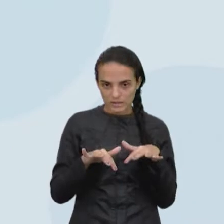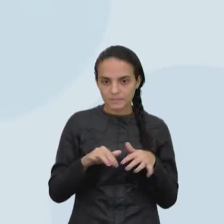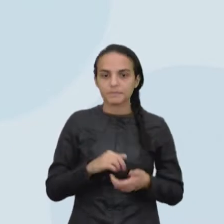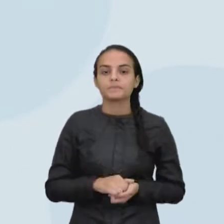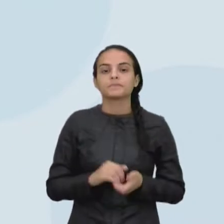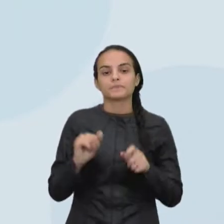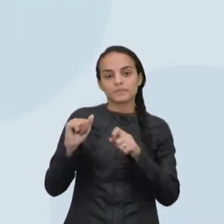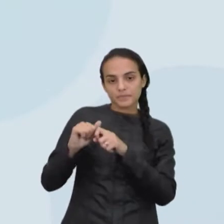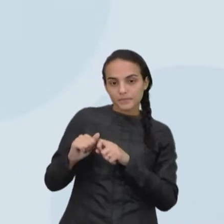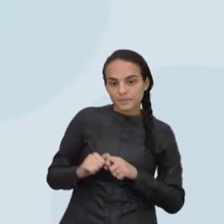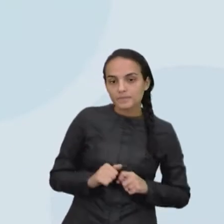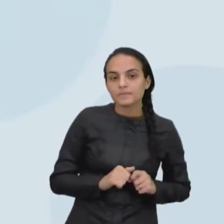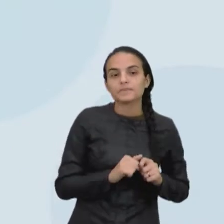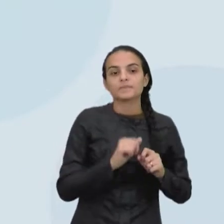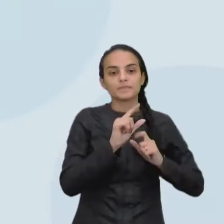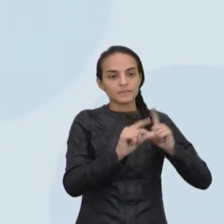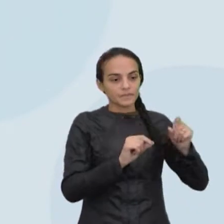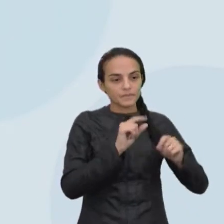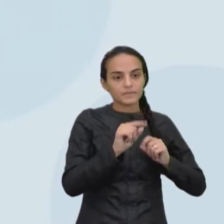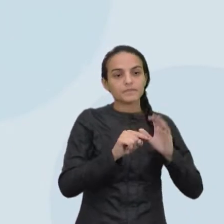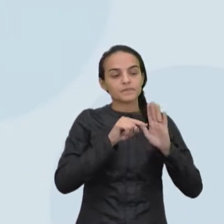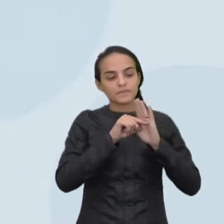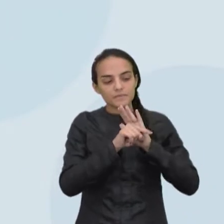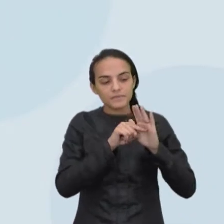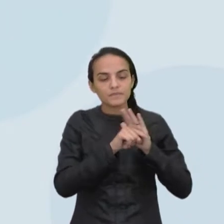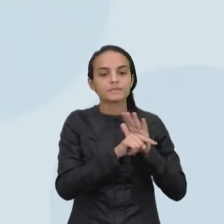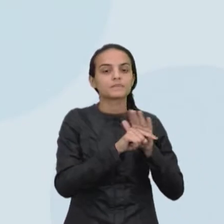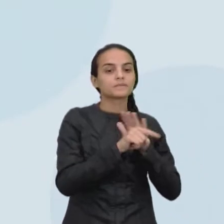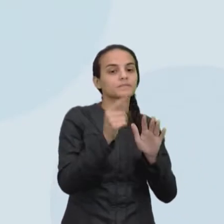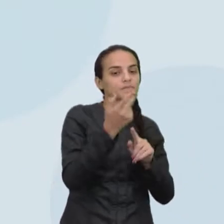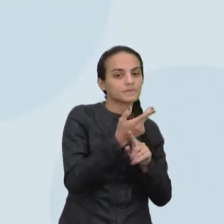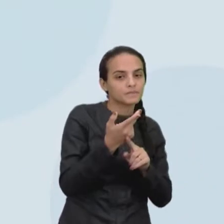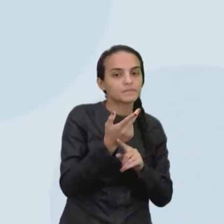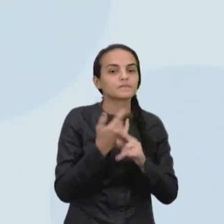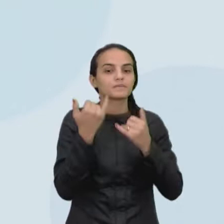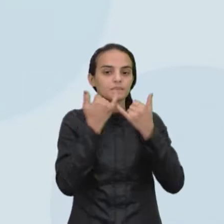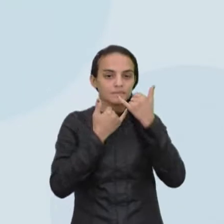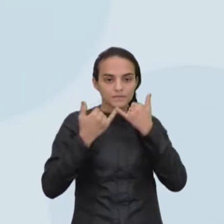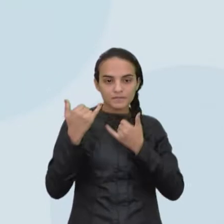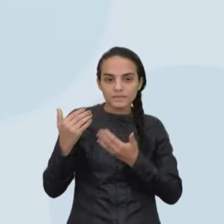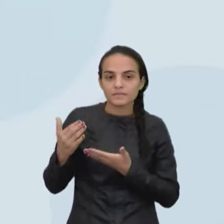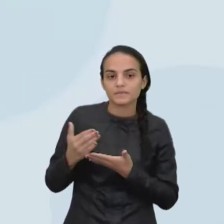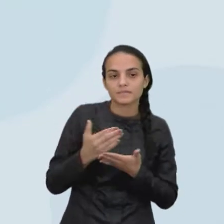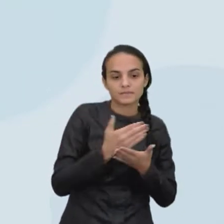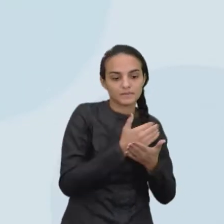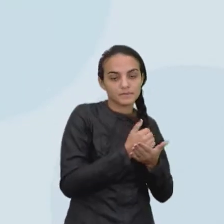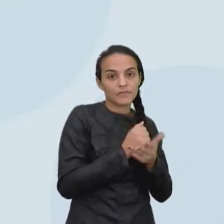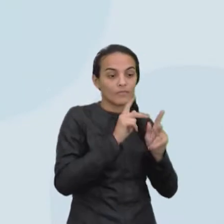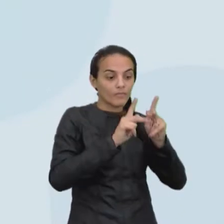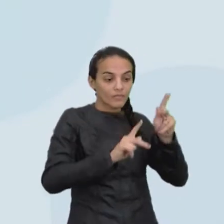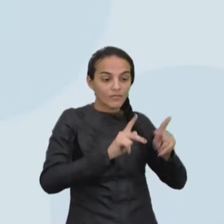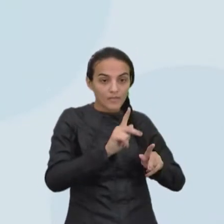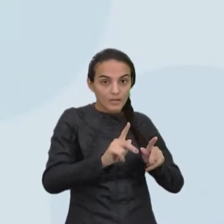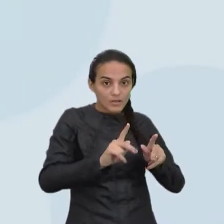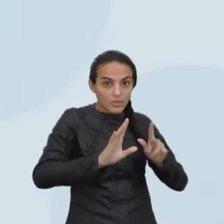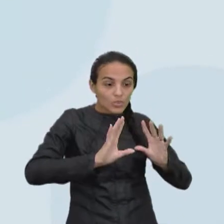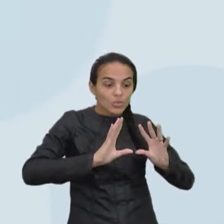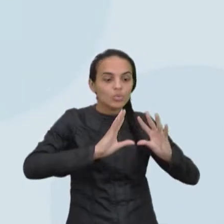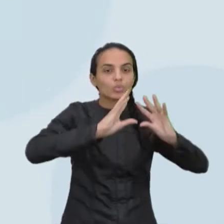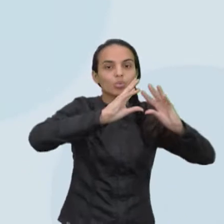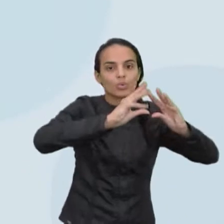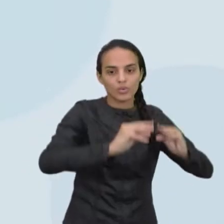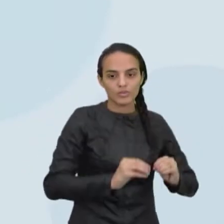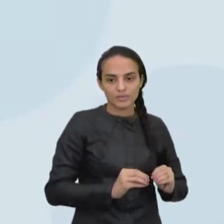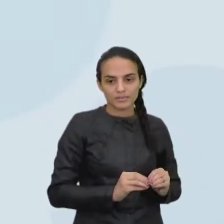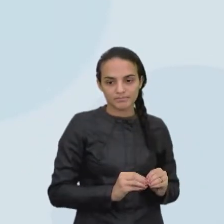é feita a opção de pesquisar e analisar informações colhidas de uma população inteira. Então, eu